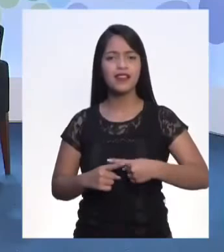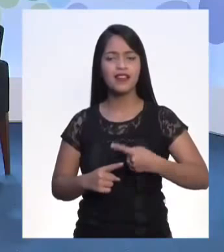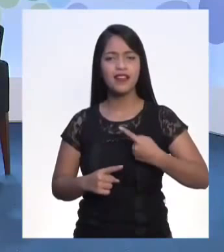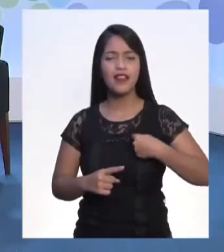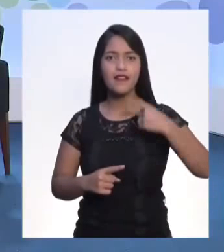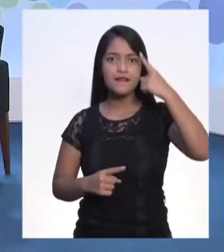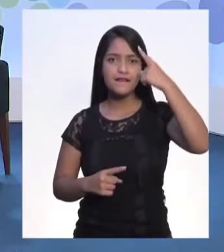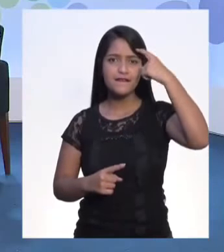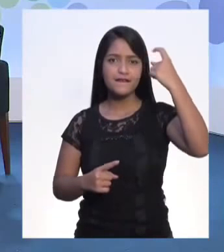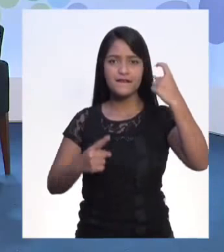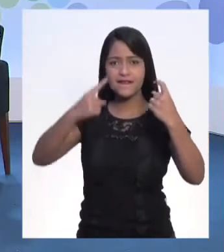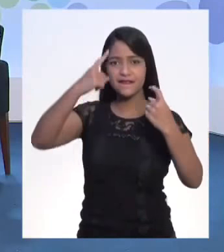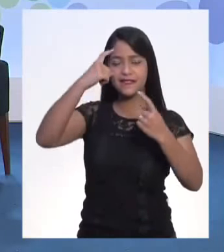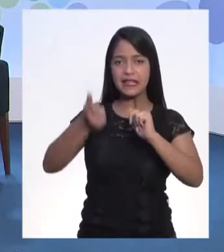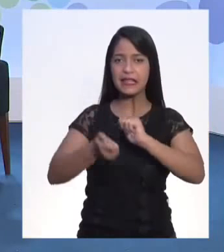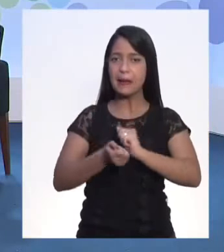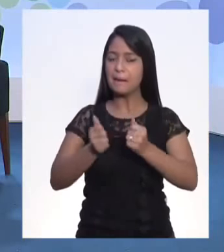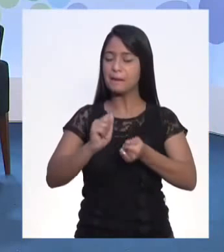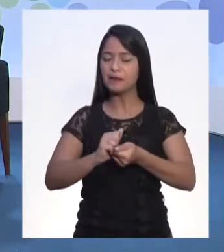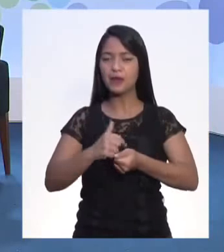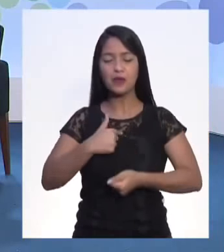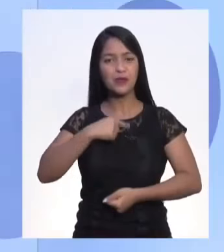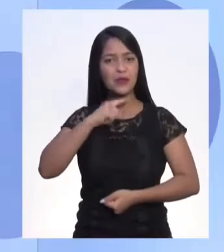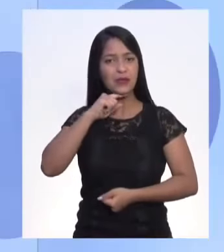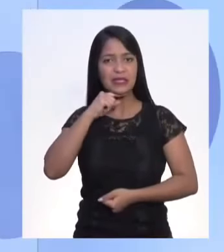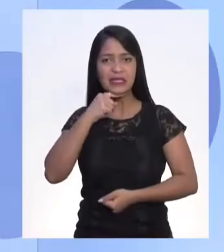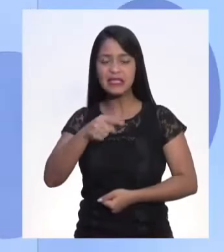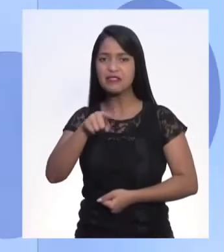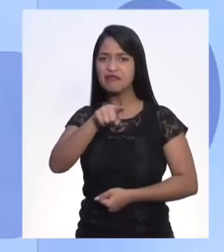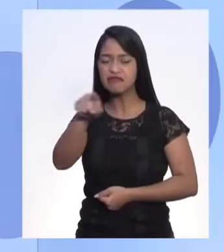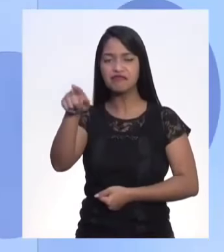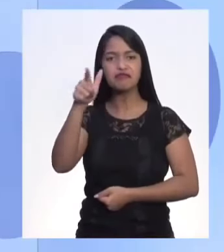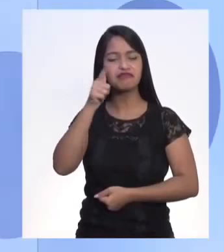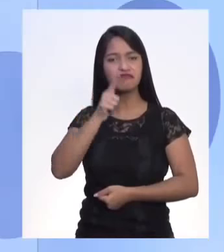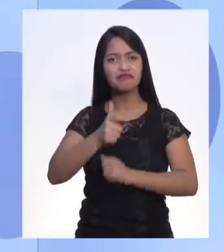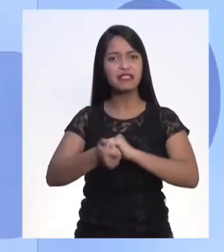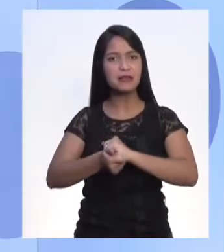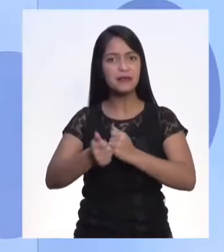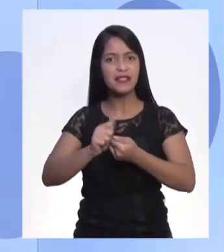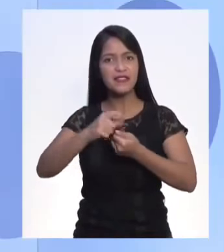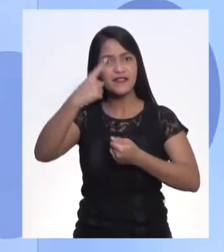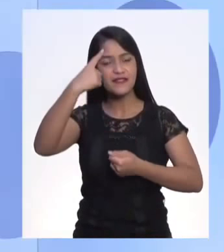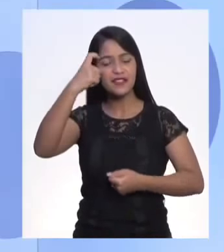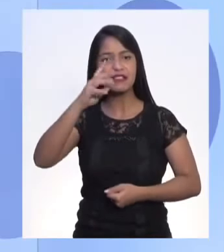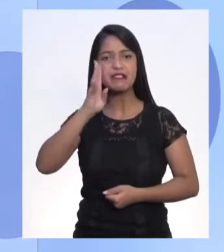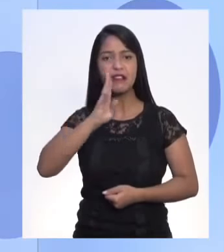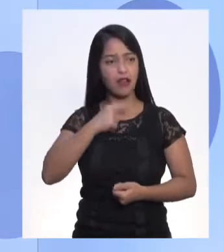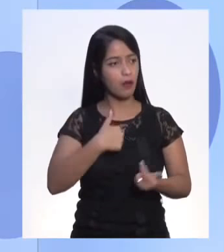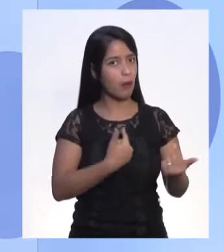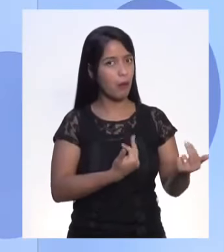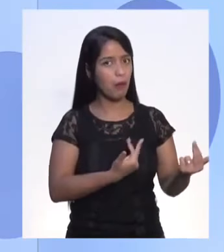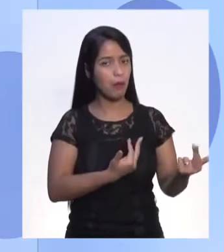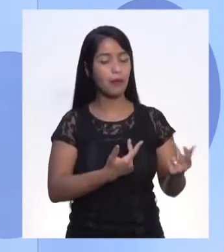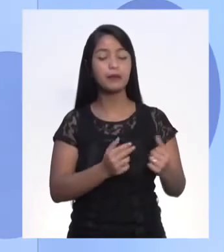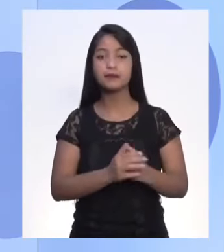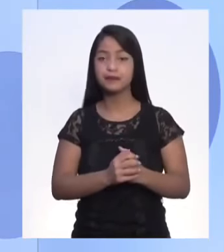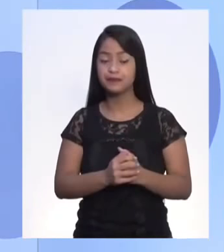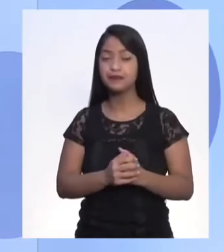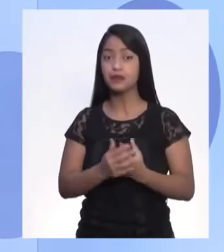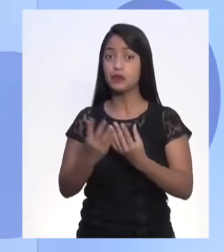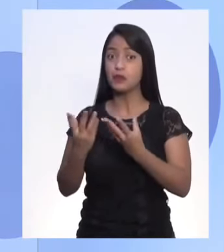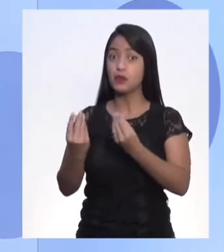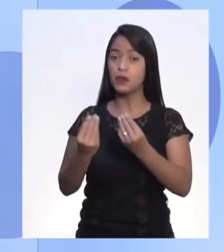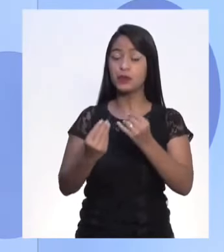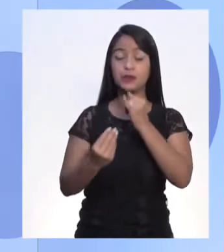teria essa criatividade eu não teria essa capacidade em eu você já adiantou aqui mas eu não vou usar aqui ó muitos aqui ó